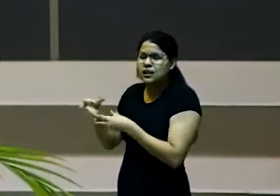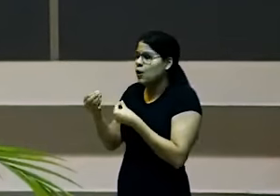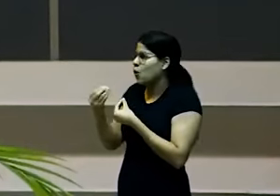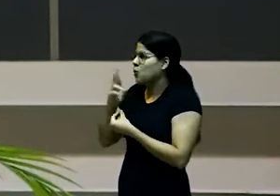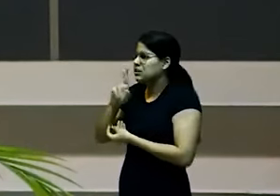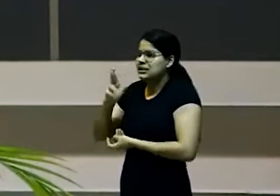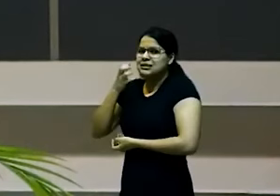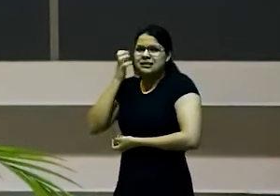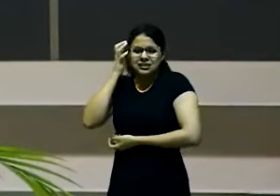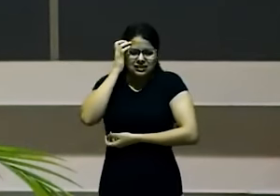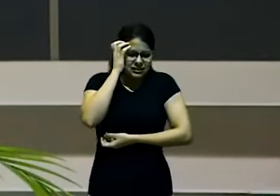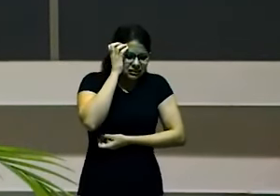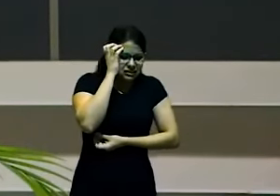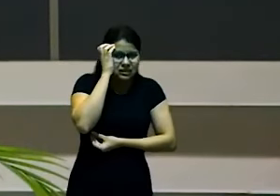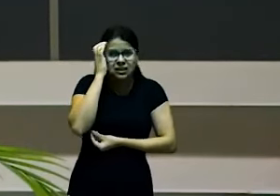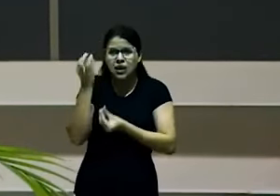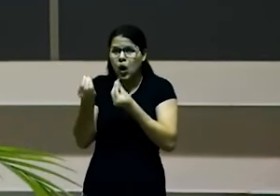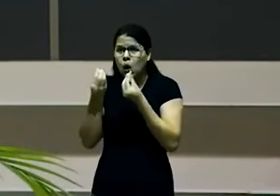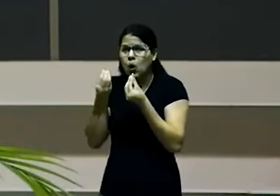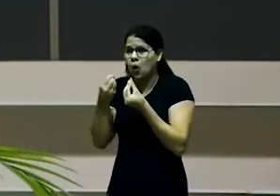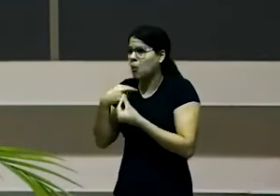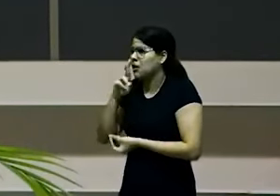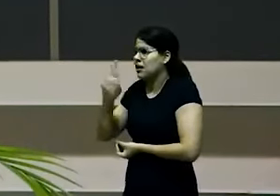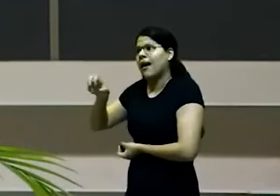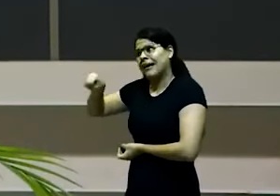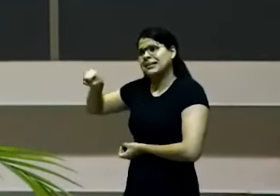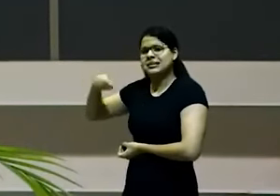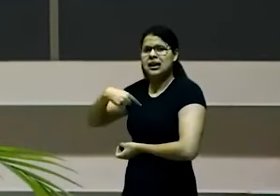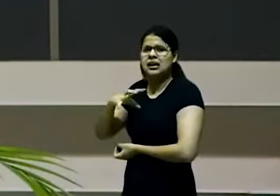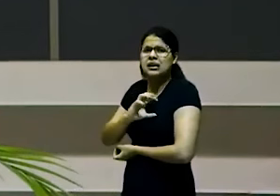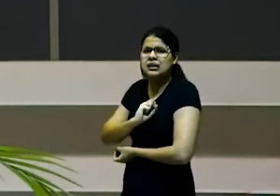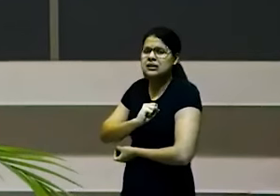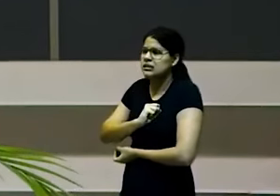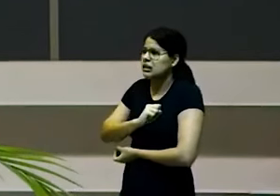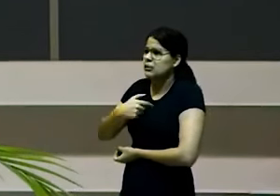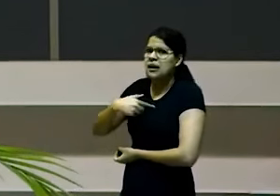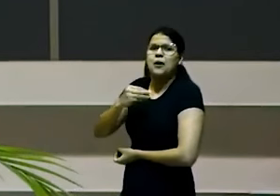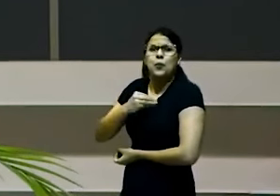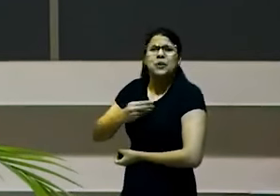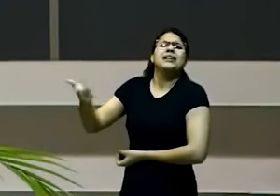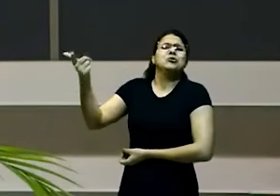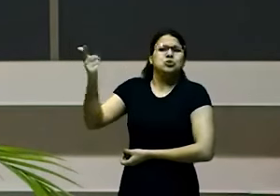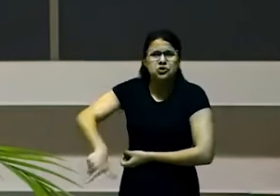como é que eu vou dizer para ele o Olho no Olho que eu amo se eu acabei de pecar de